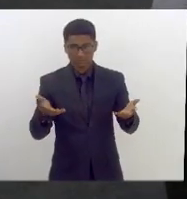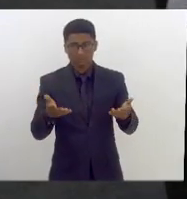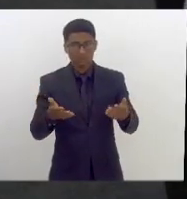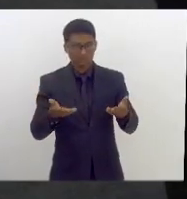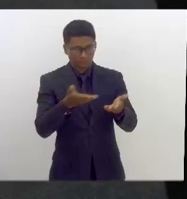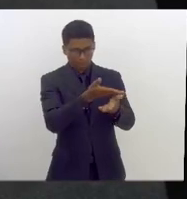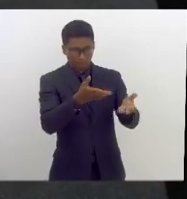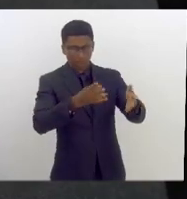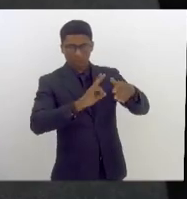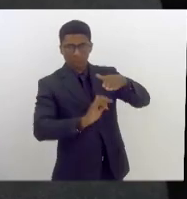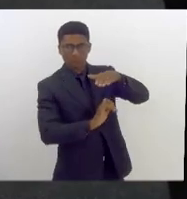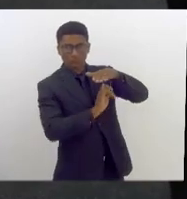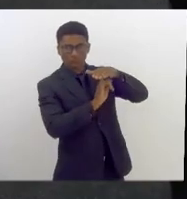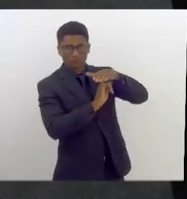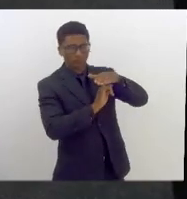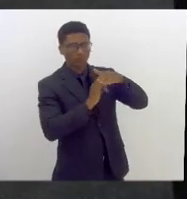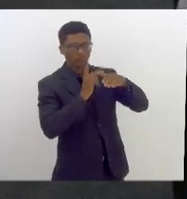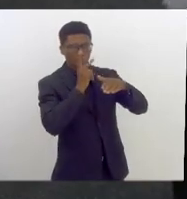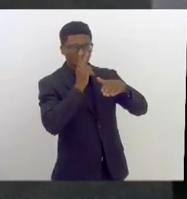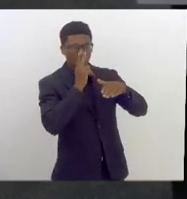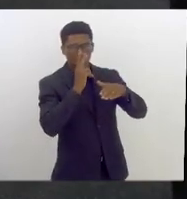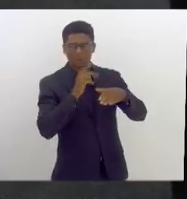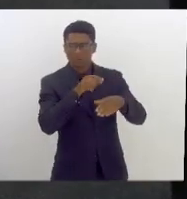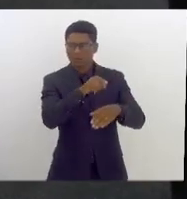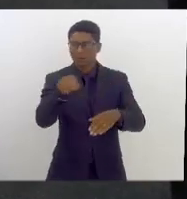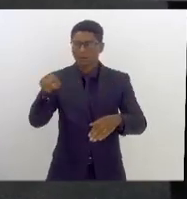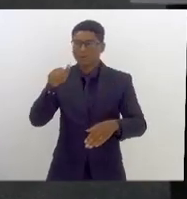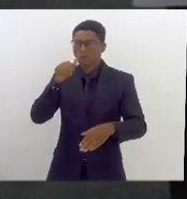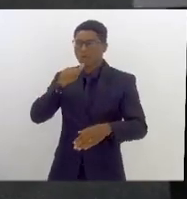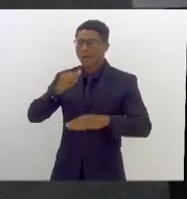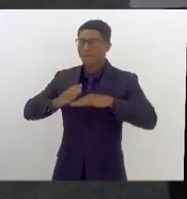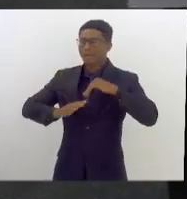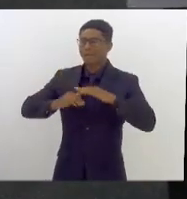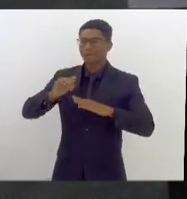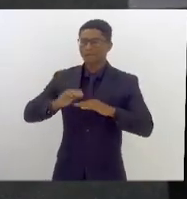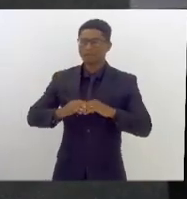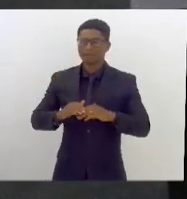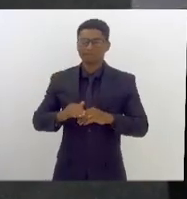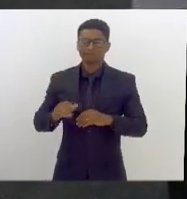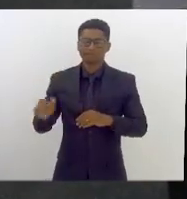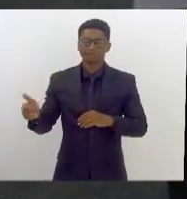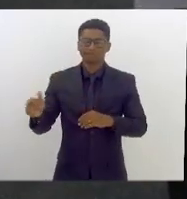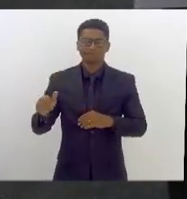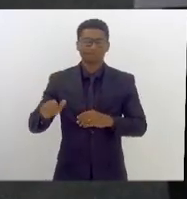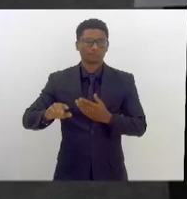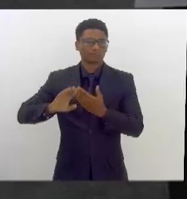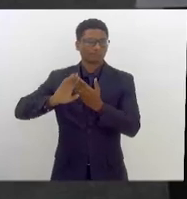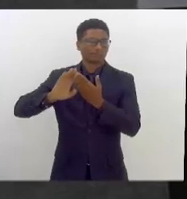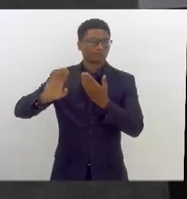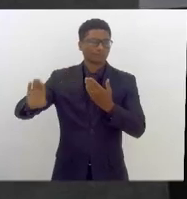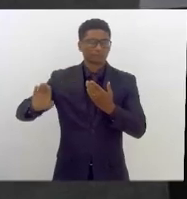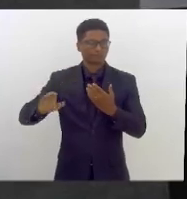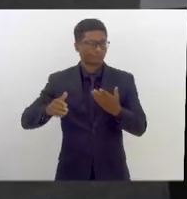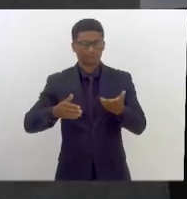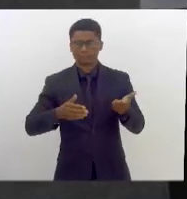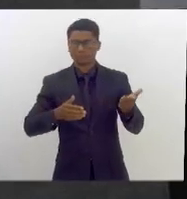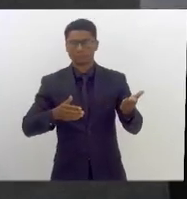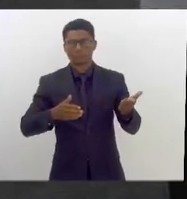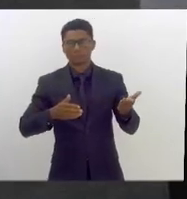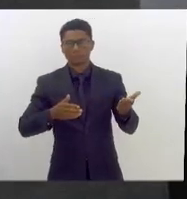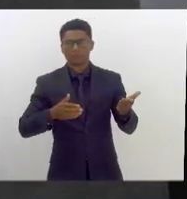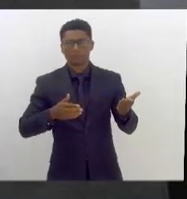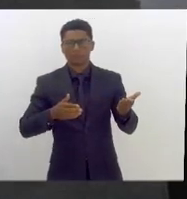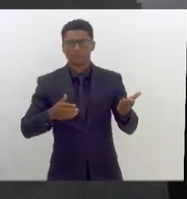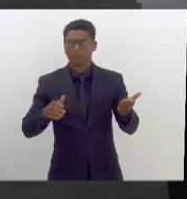institucional que não vê as mulheres na sua qualidade, na sua qualificação para estar em cargos de